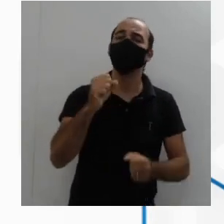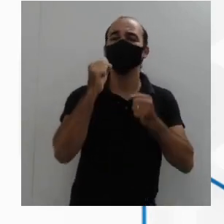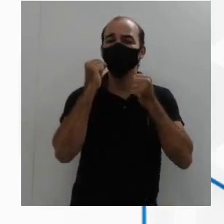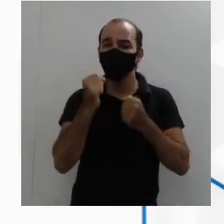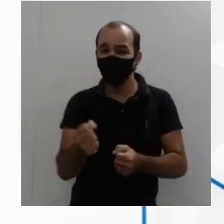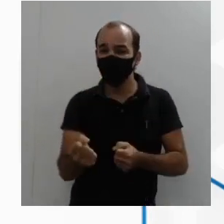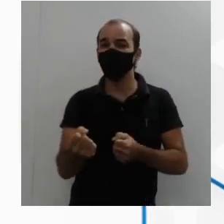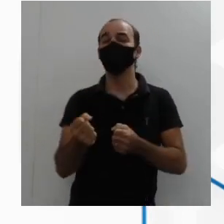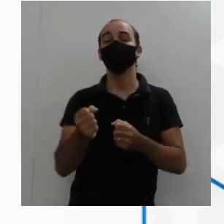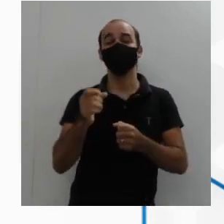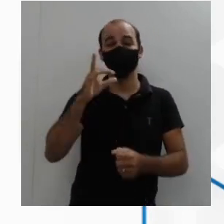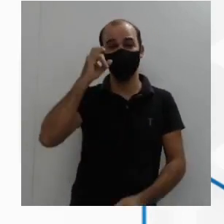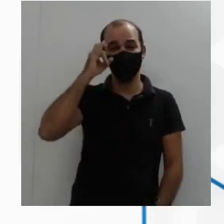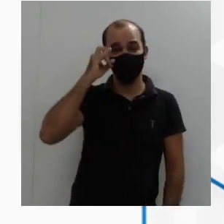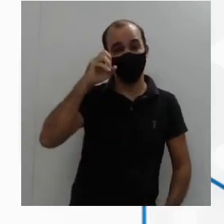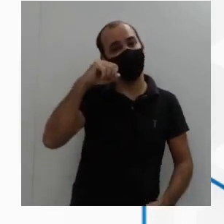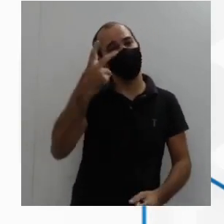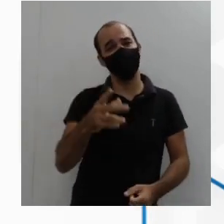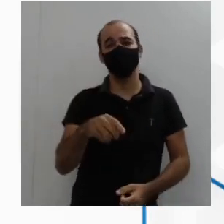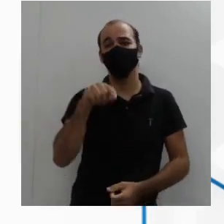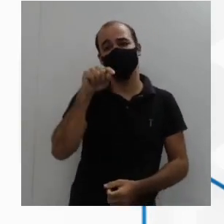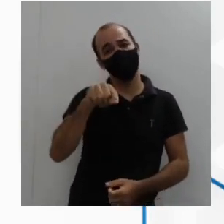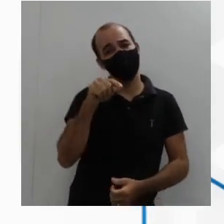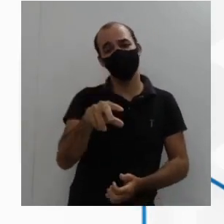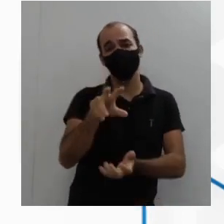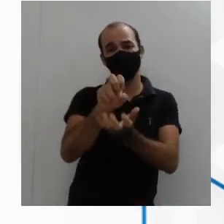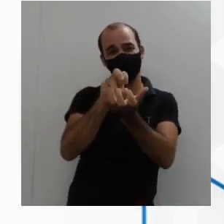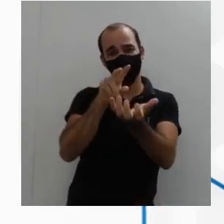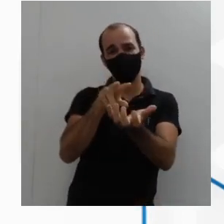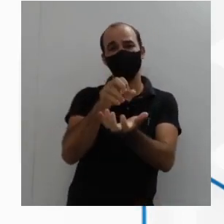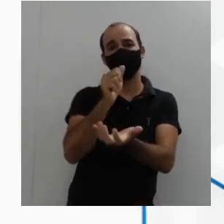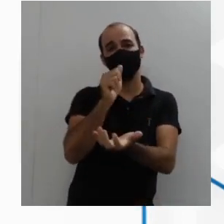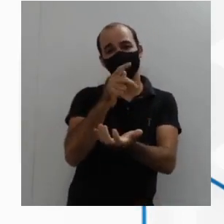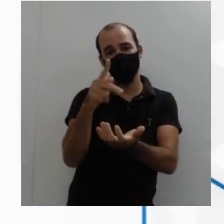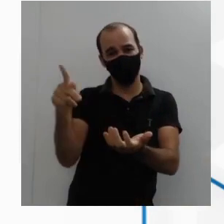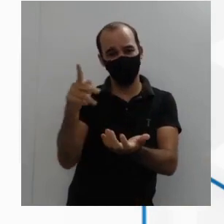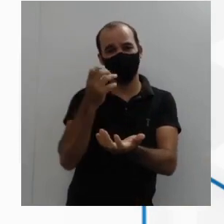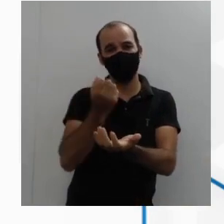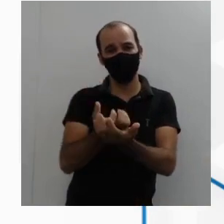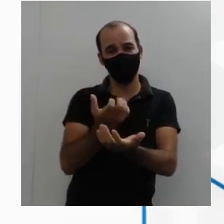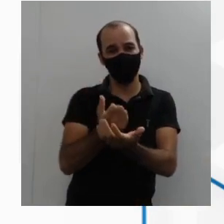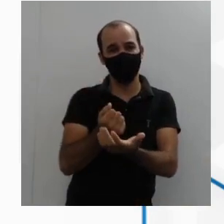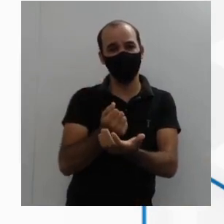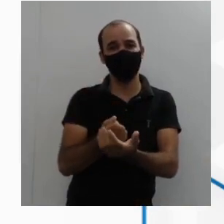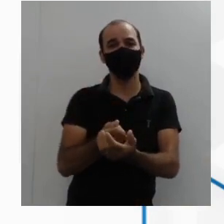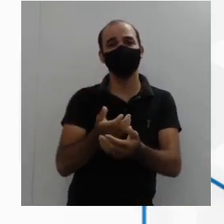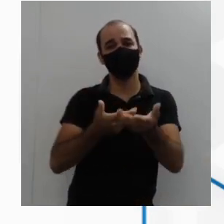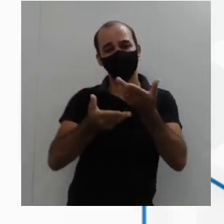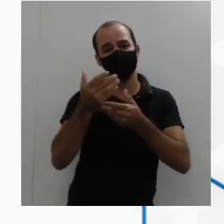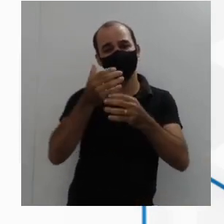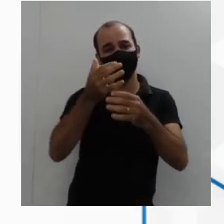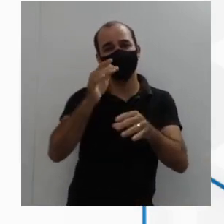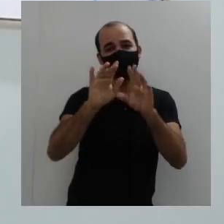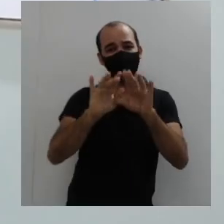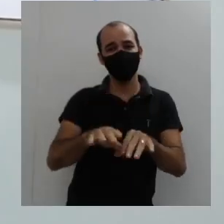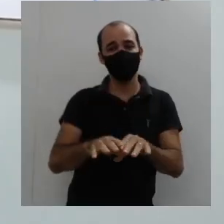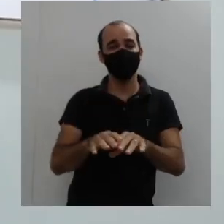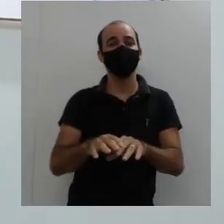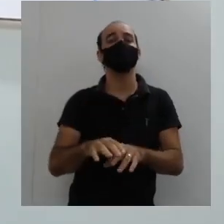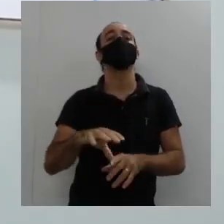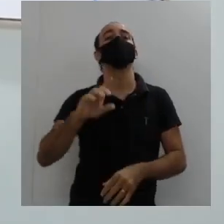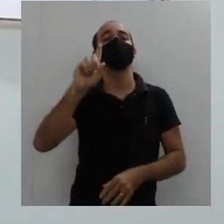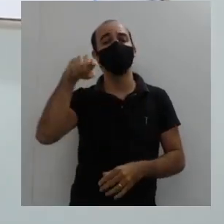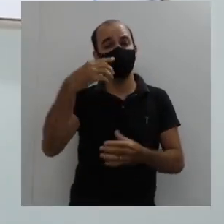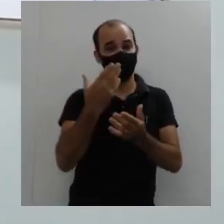Instagram, pergunta para eu vou lhe responder, vamos conversar, vamos interagir. Inclusive eu vou lançar aqui alguns desafios para